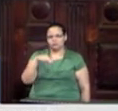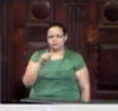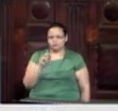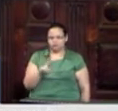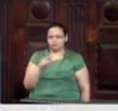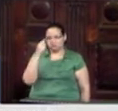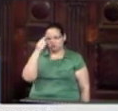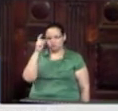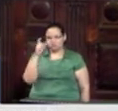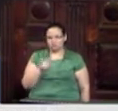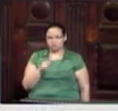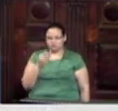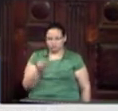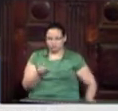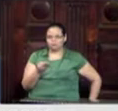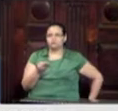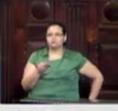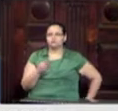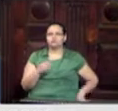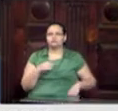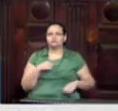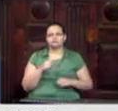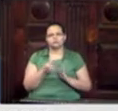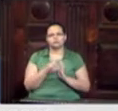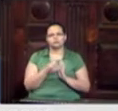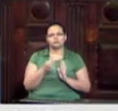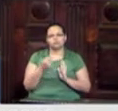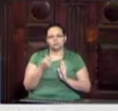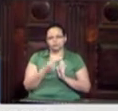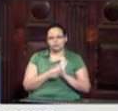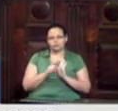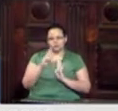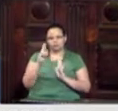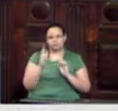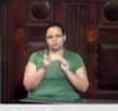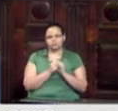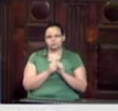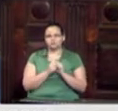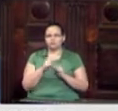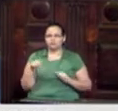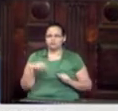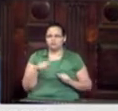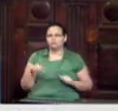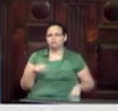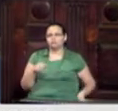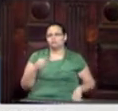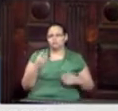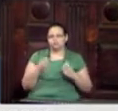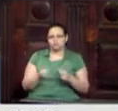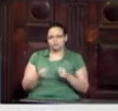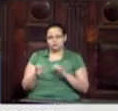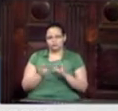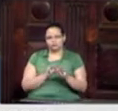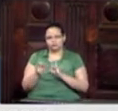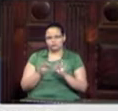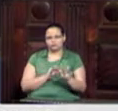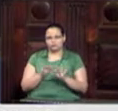Vossa Excelência foi coautor, nós aprovamos um projeto de